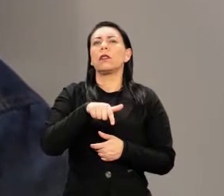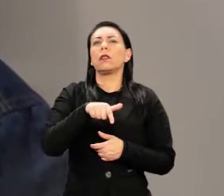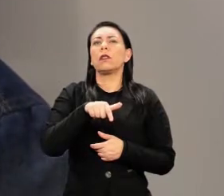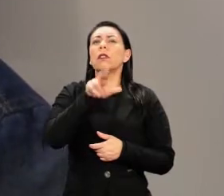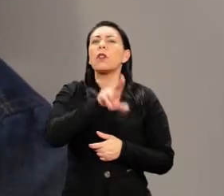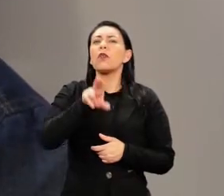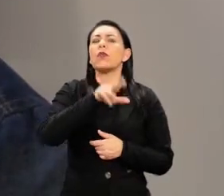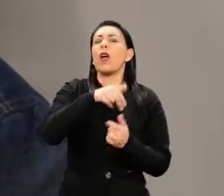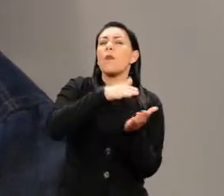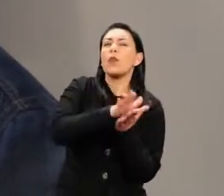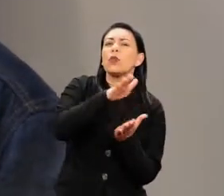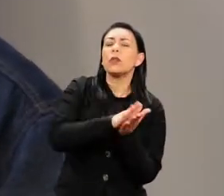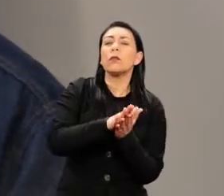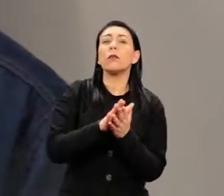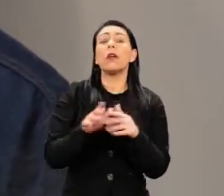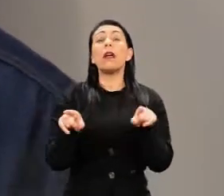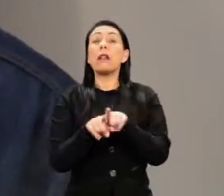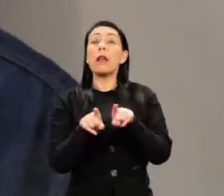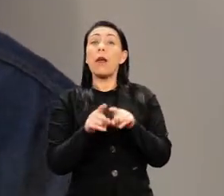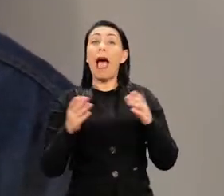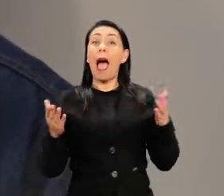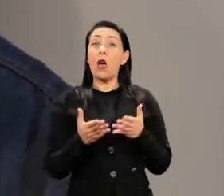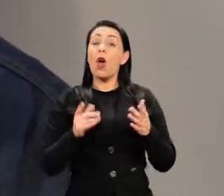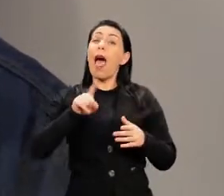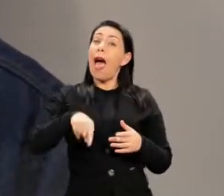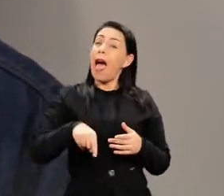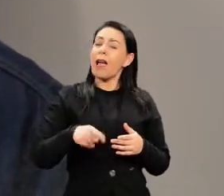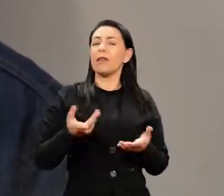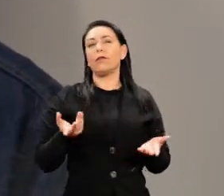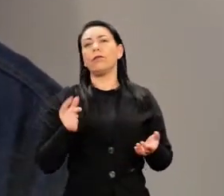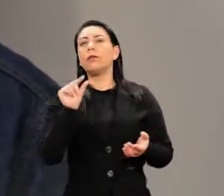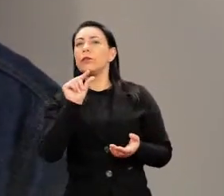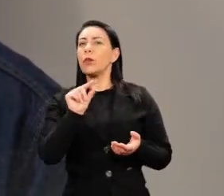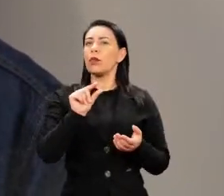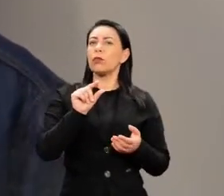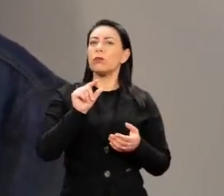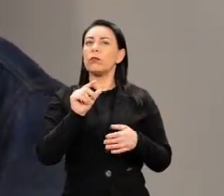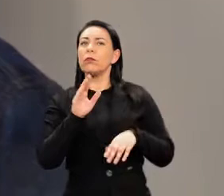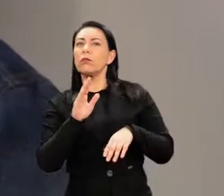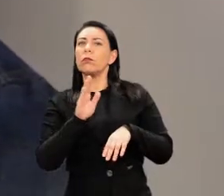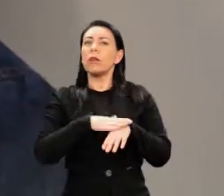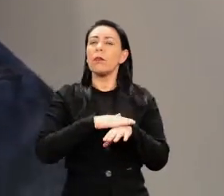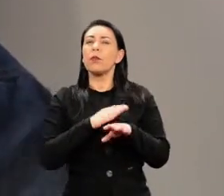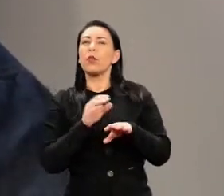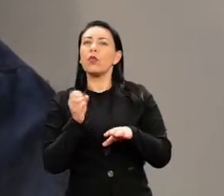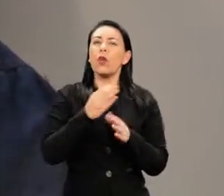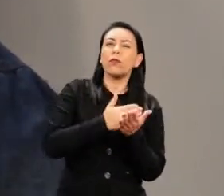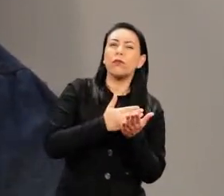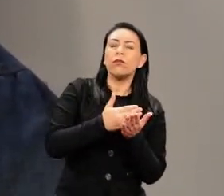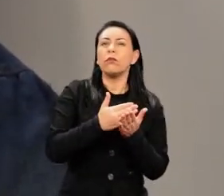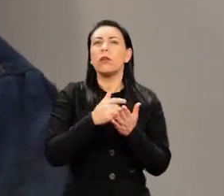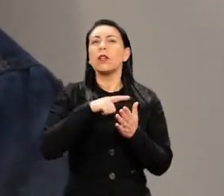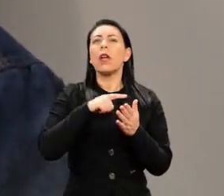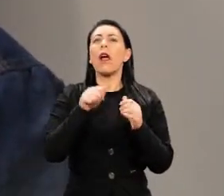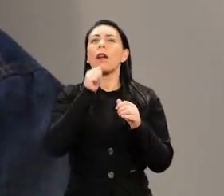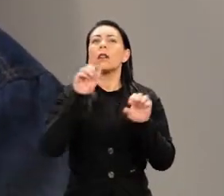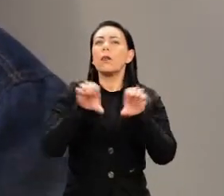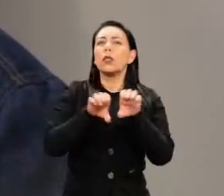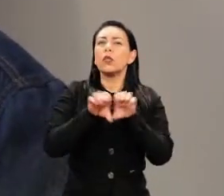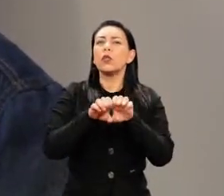demanda e essa produção mas ao mesmo tempo ainda é muito incipiente como atividade a gente ainda tem uma estrutura a produção